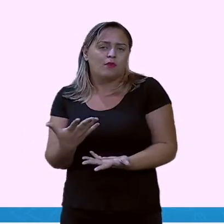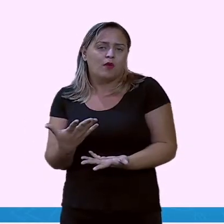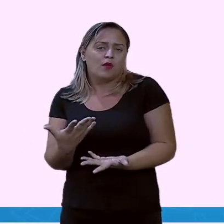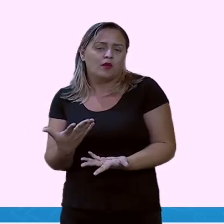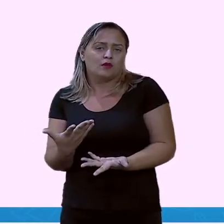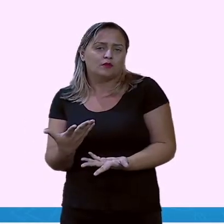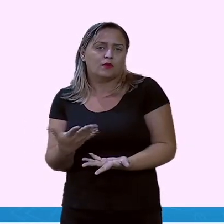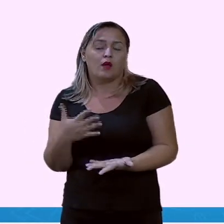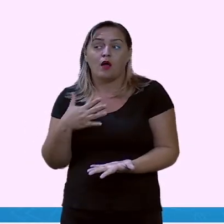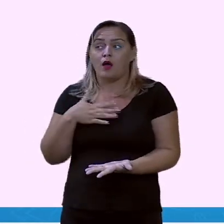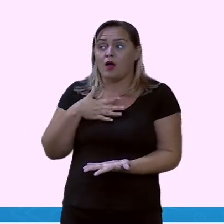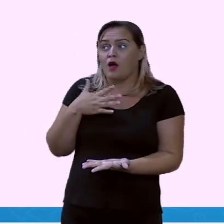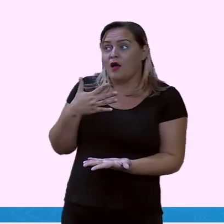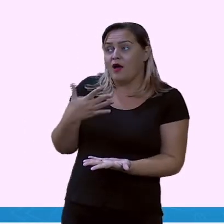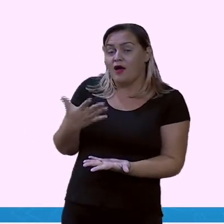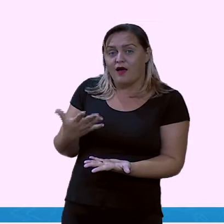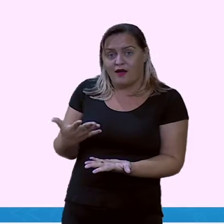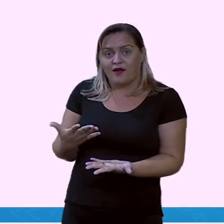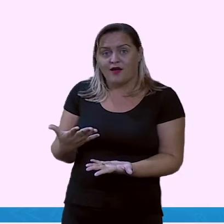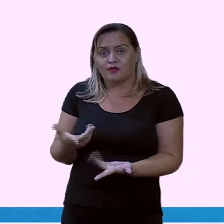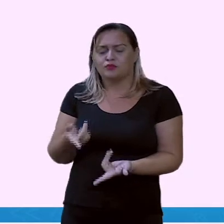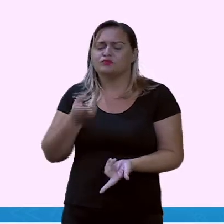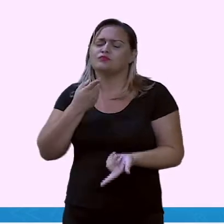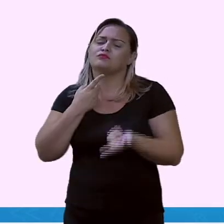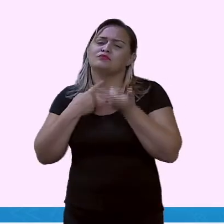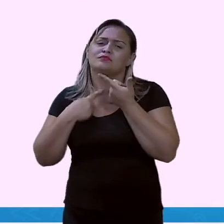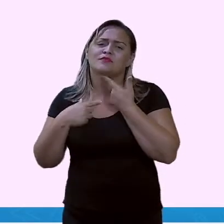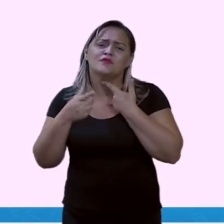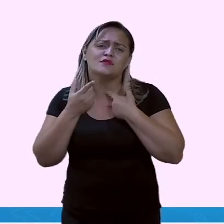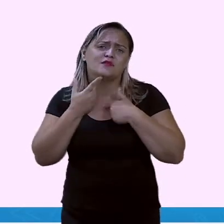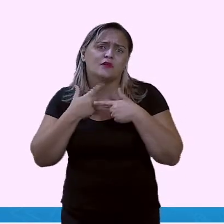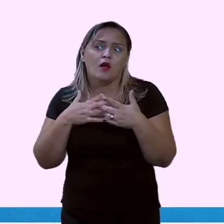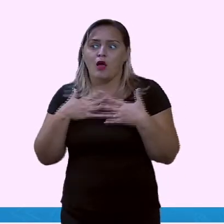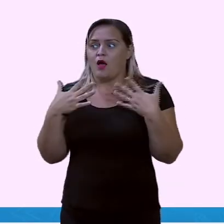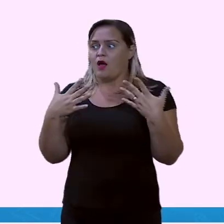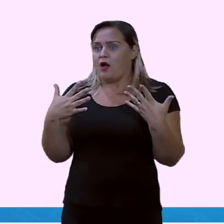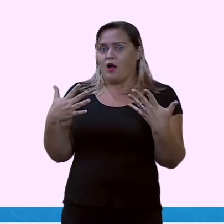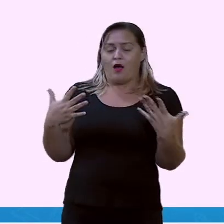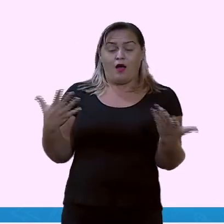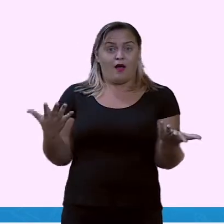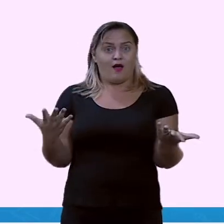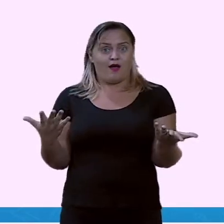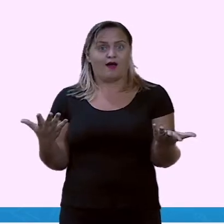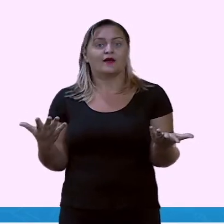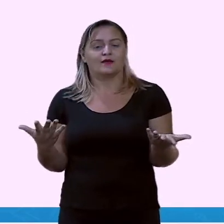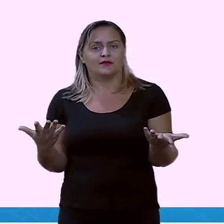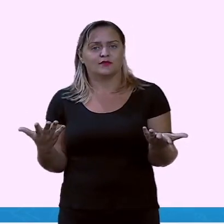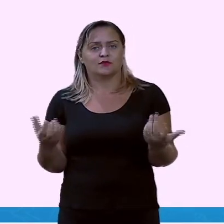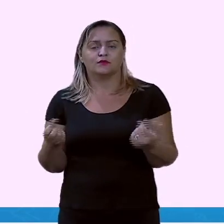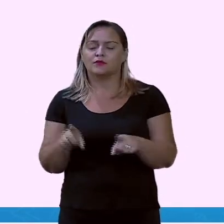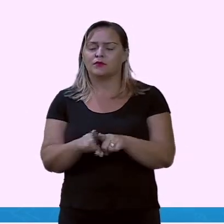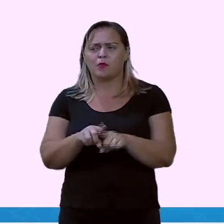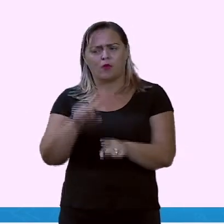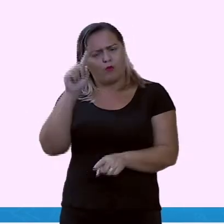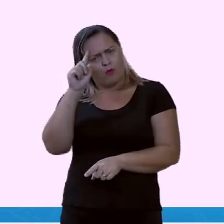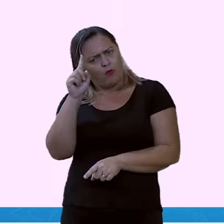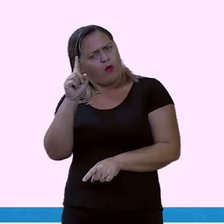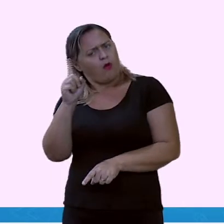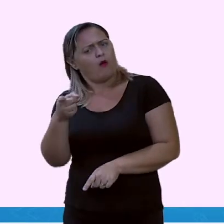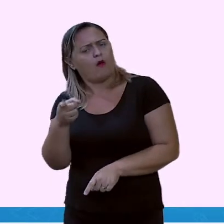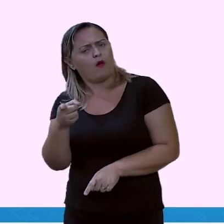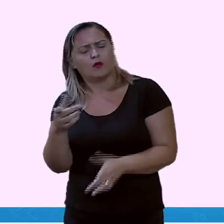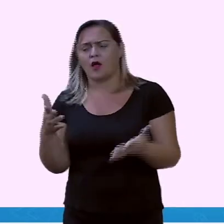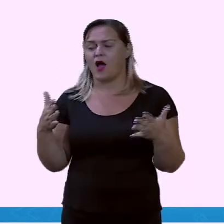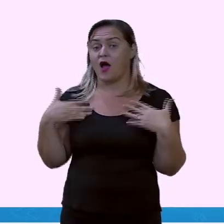uma surpresa, ou um desejo, ou um susto, uma ordem, um